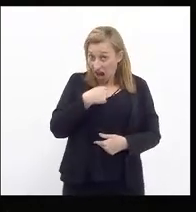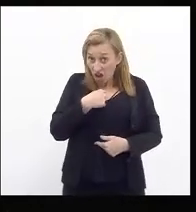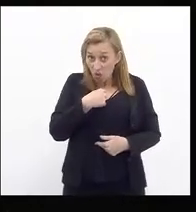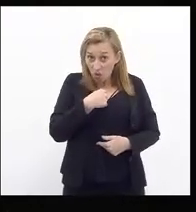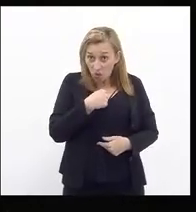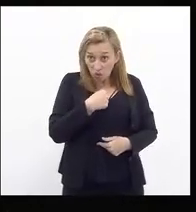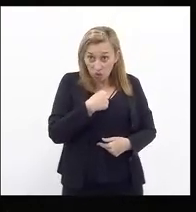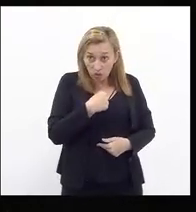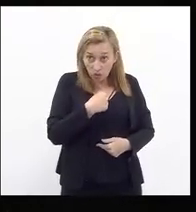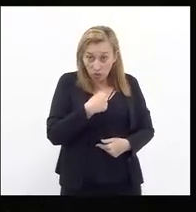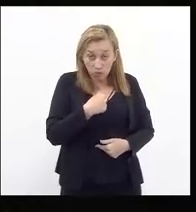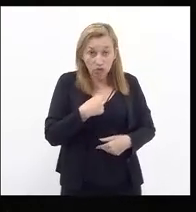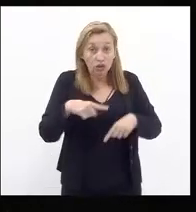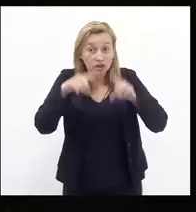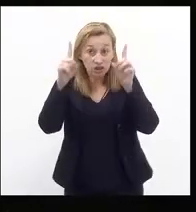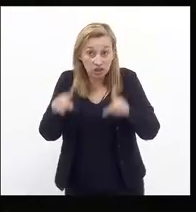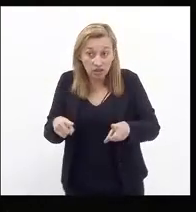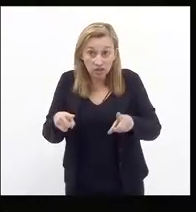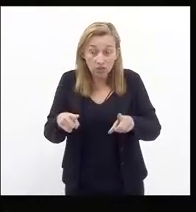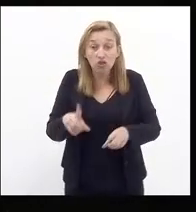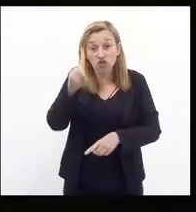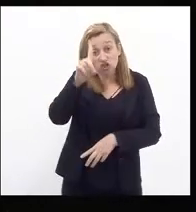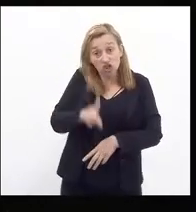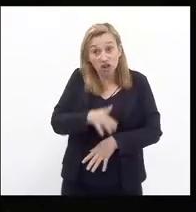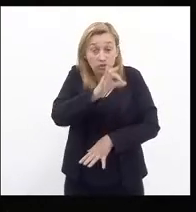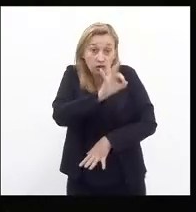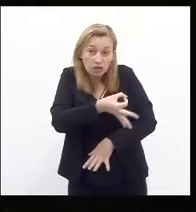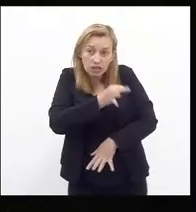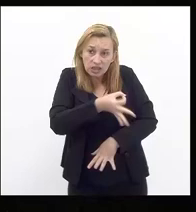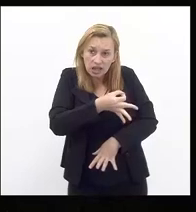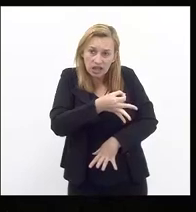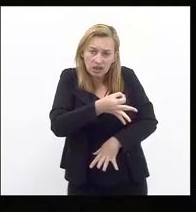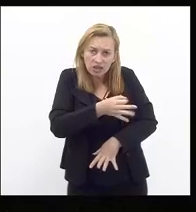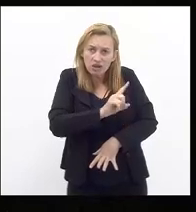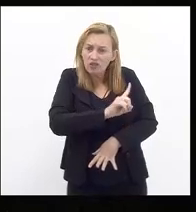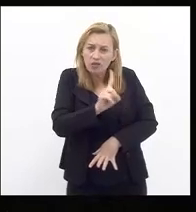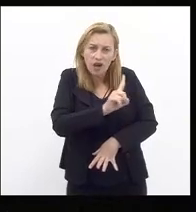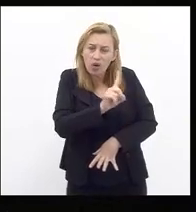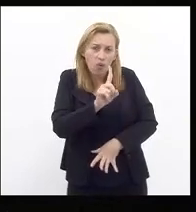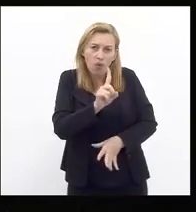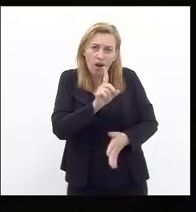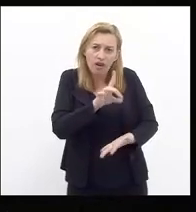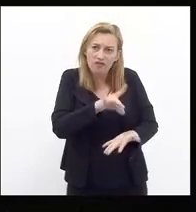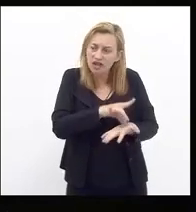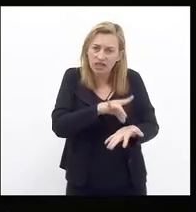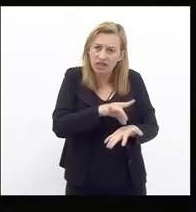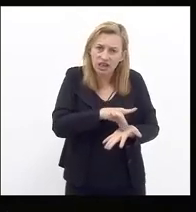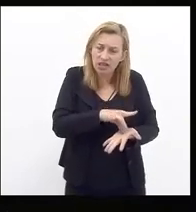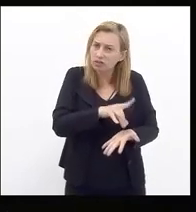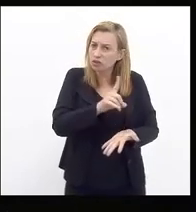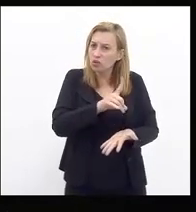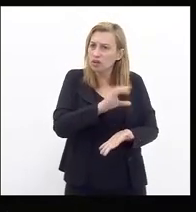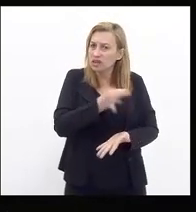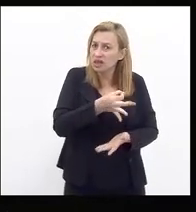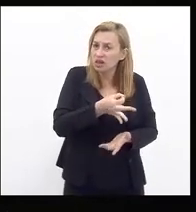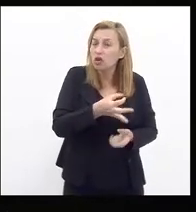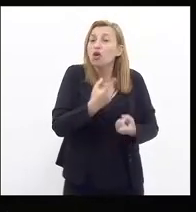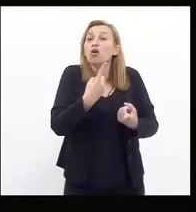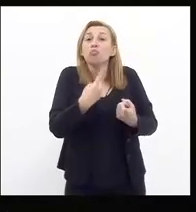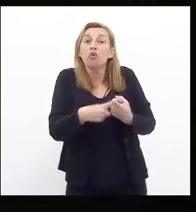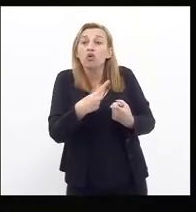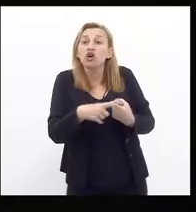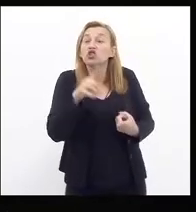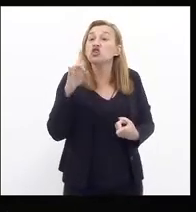consulto ao servidor tenho meus direitos garantidos isso não é legítimo isso não é correto porque